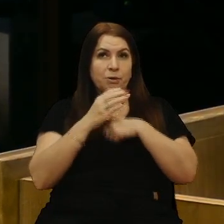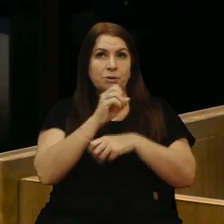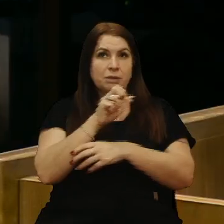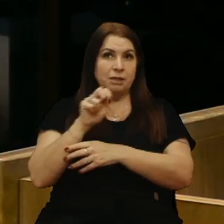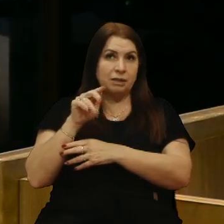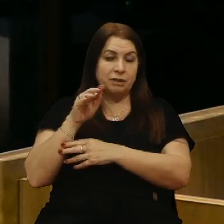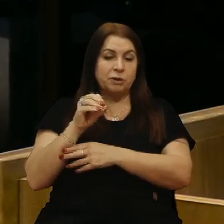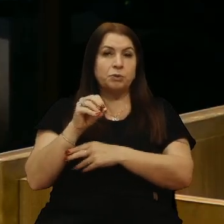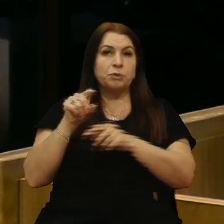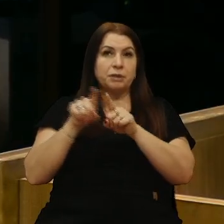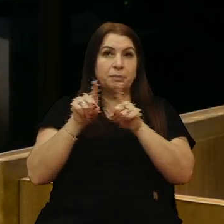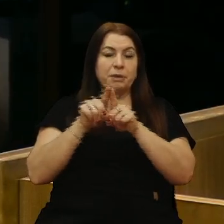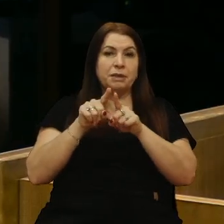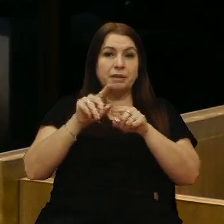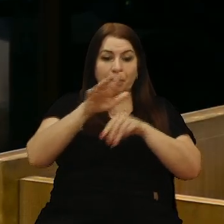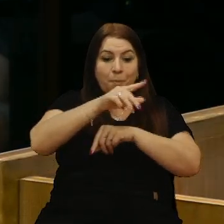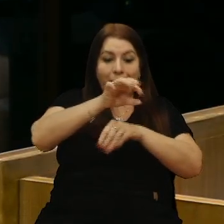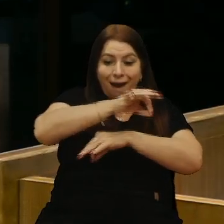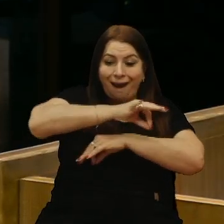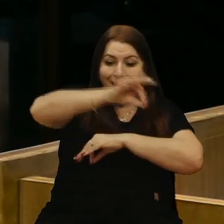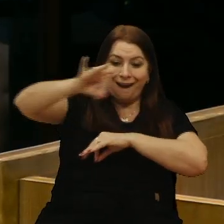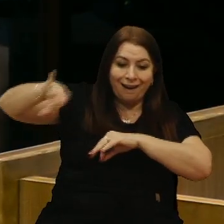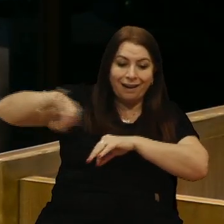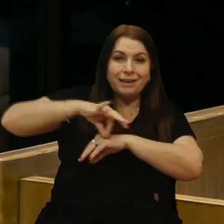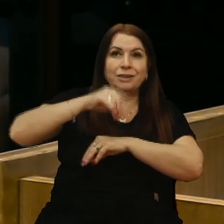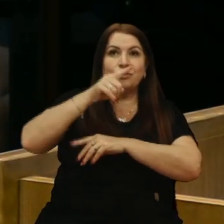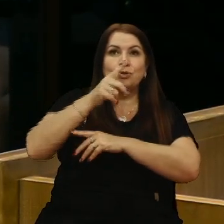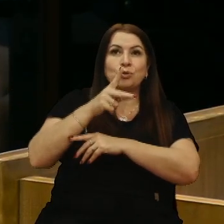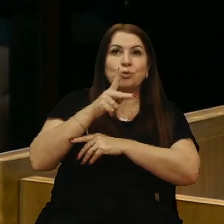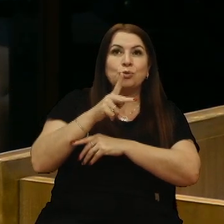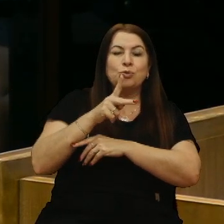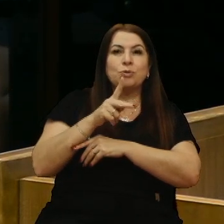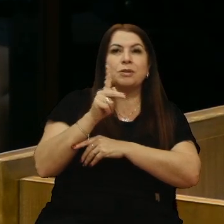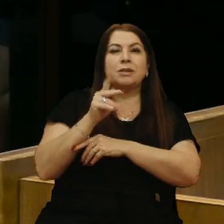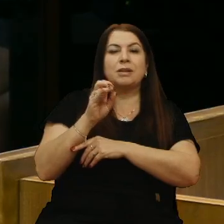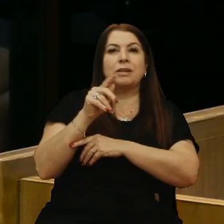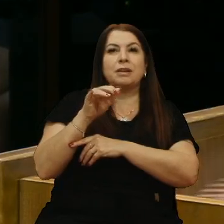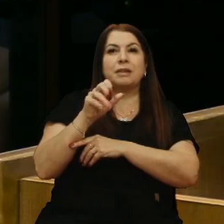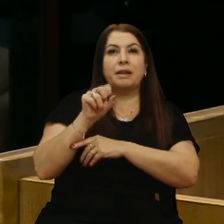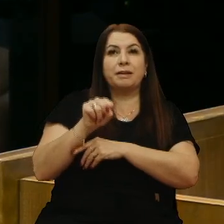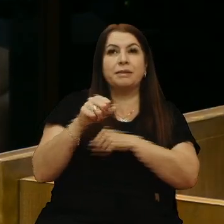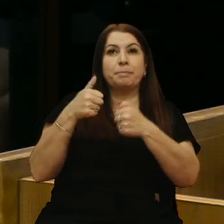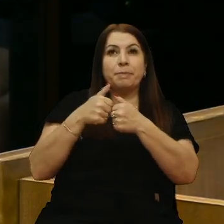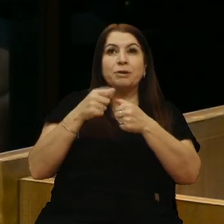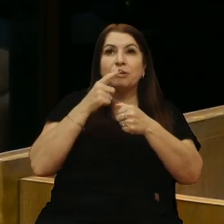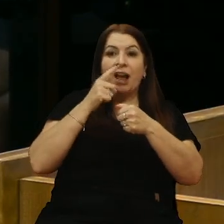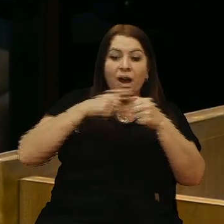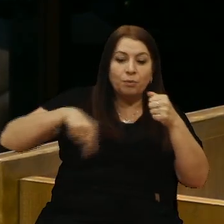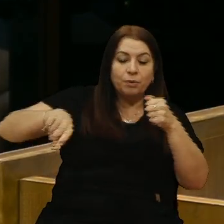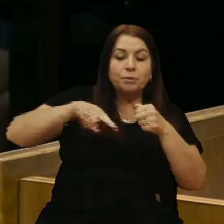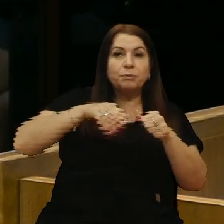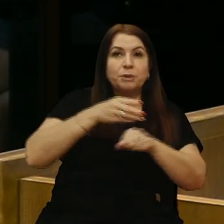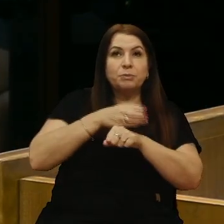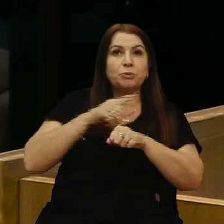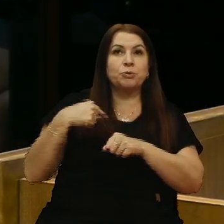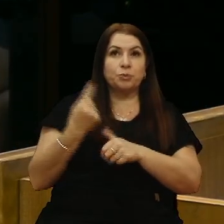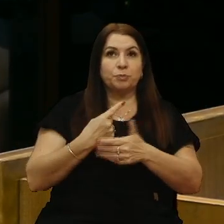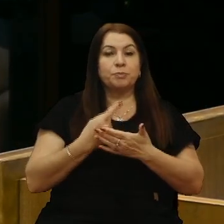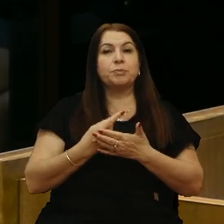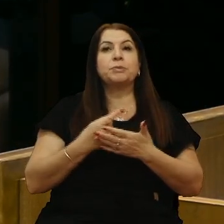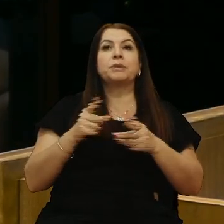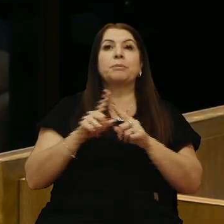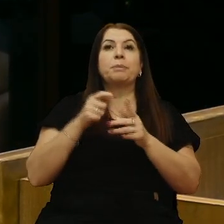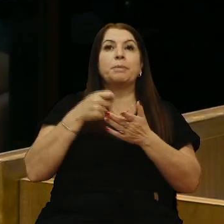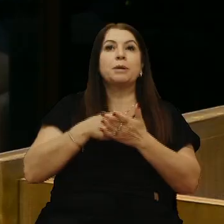de terra lá de 12 hectares, em área urbana, dentro da bacia de captação, que participou das reuniões com a gente, que